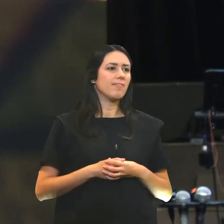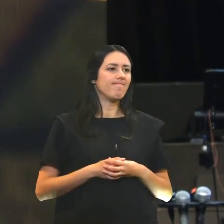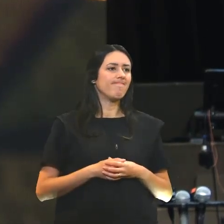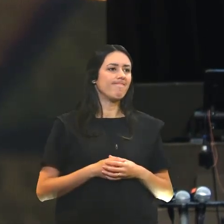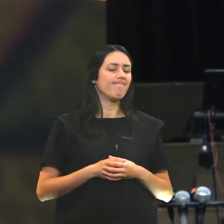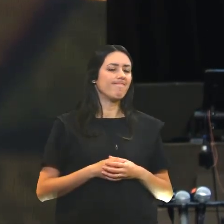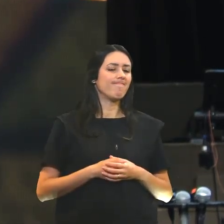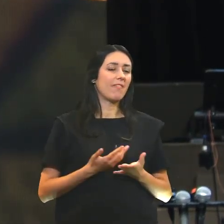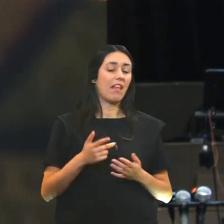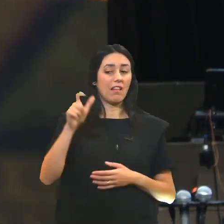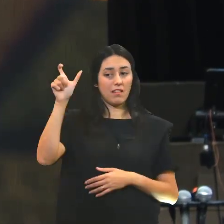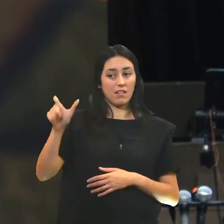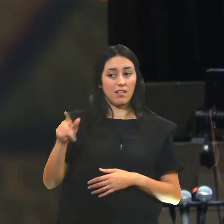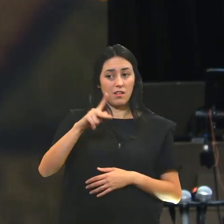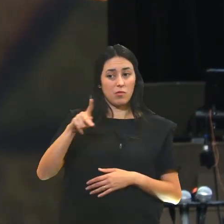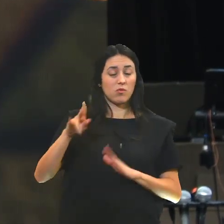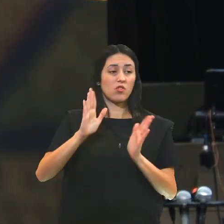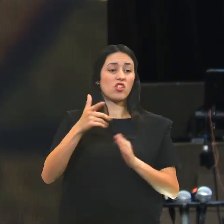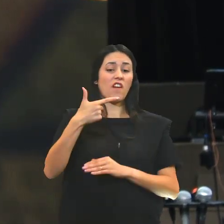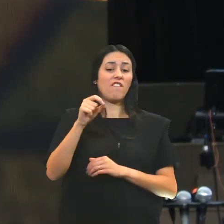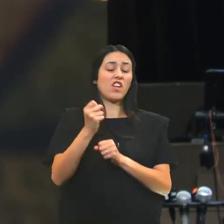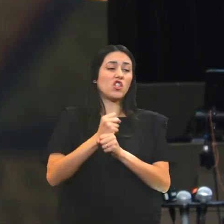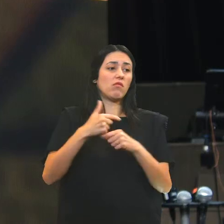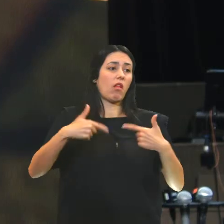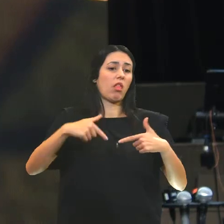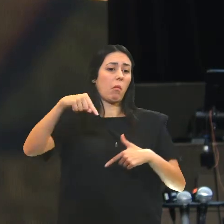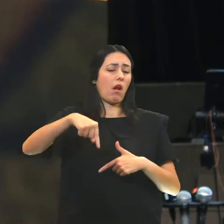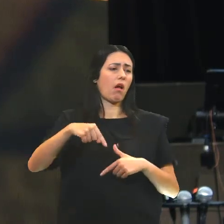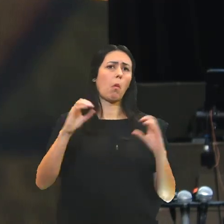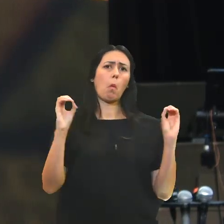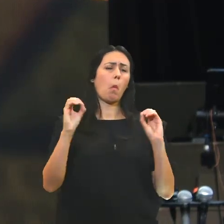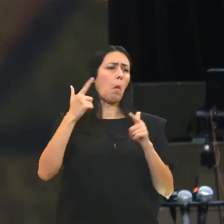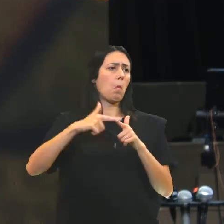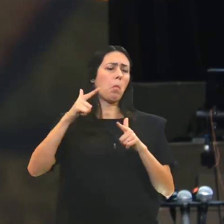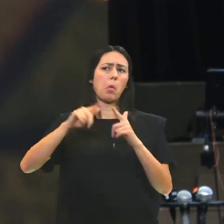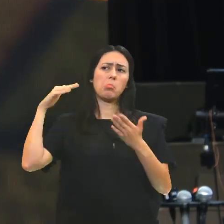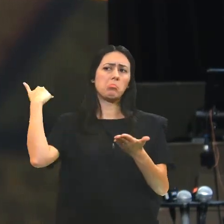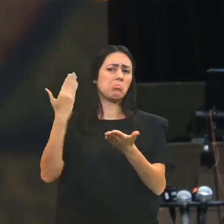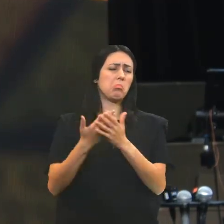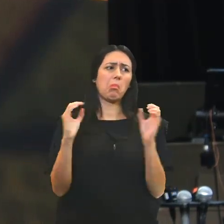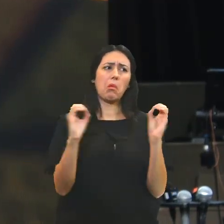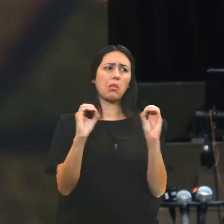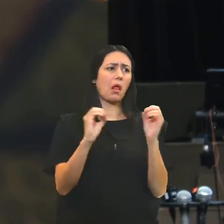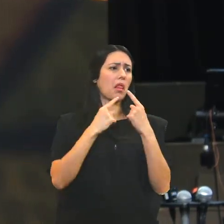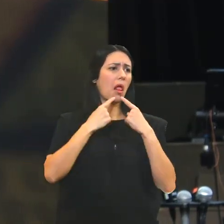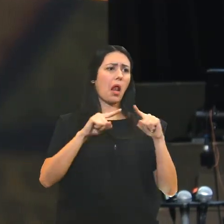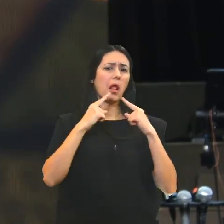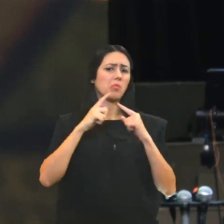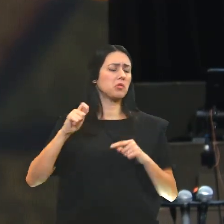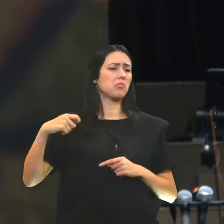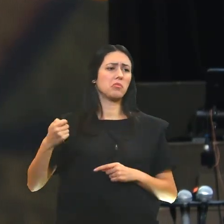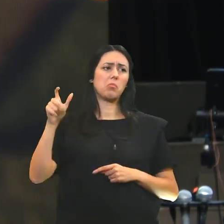há 20 anos que ele é professor nessa casa e nós nunca tivemos um problema assim, nunca tivemos uma reclamação a respeito dele.